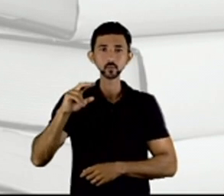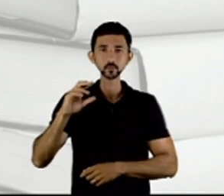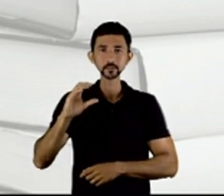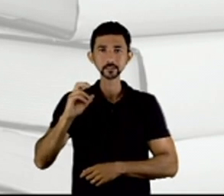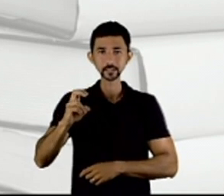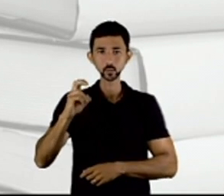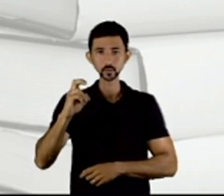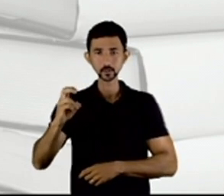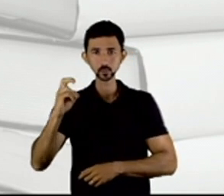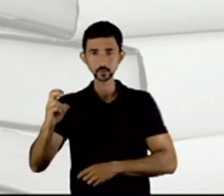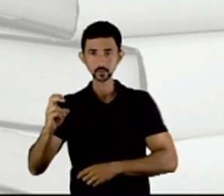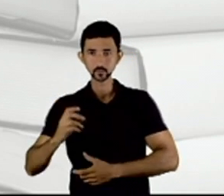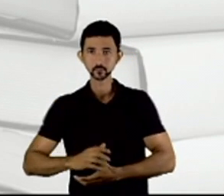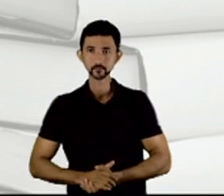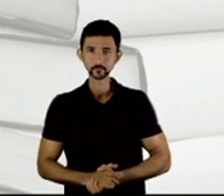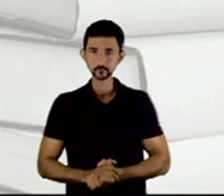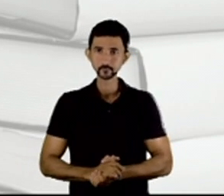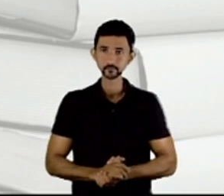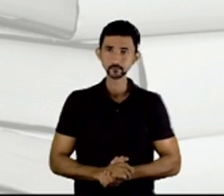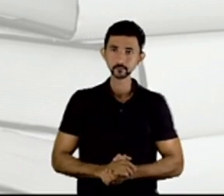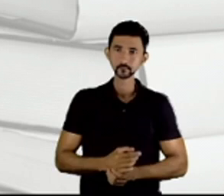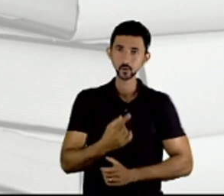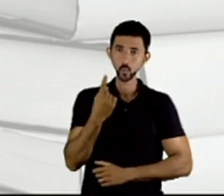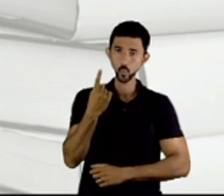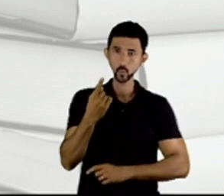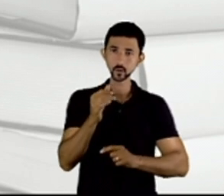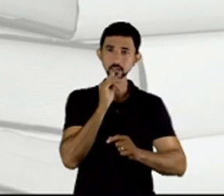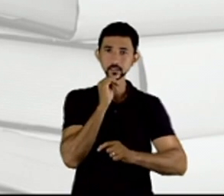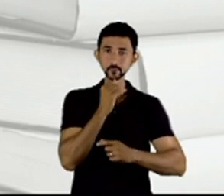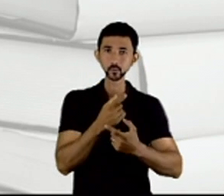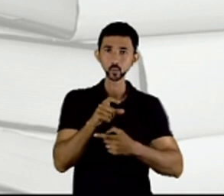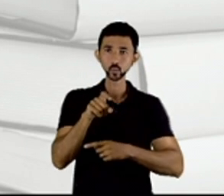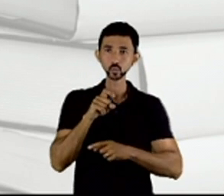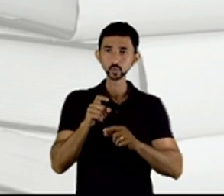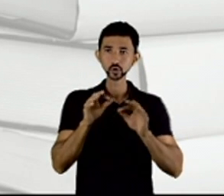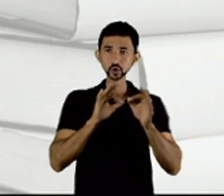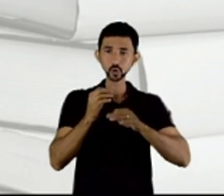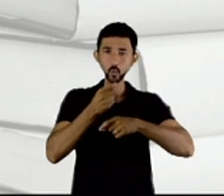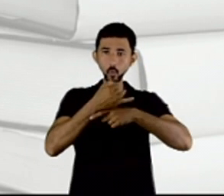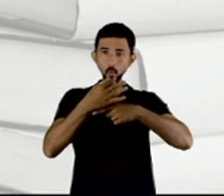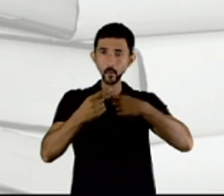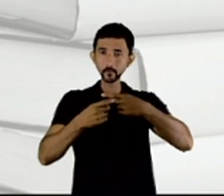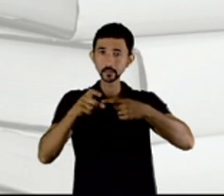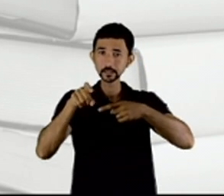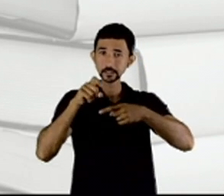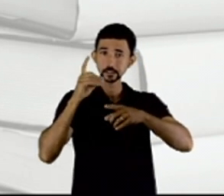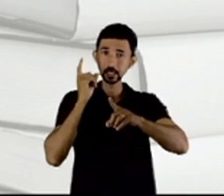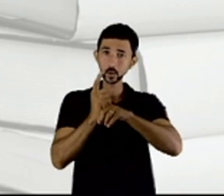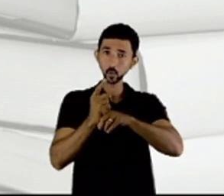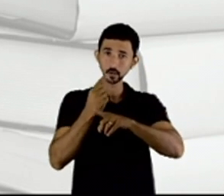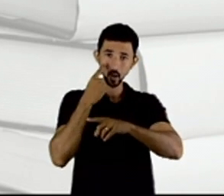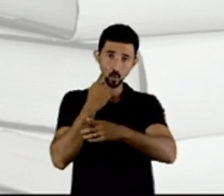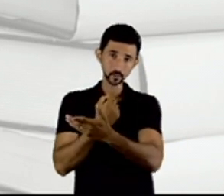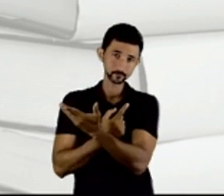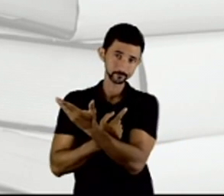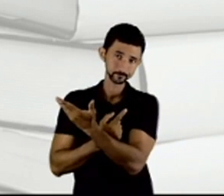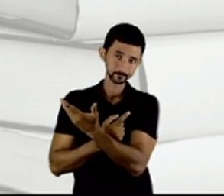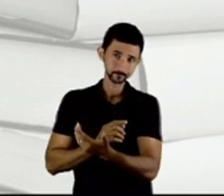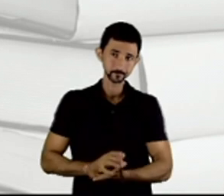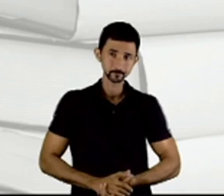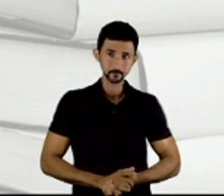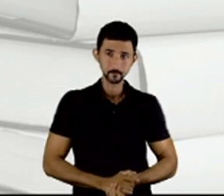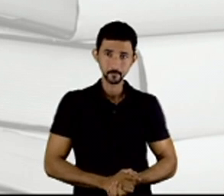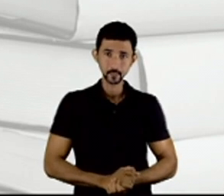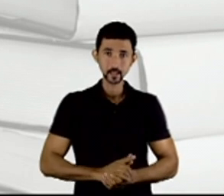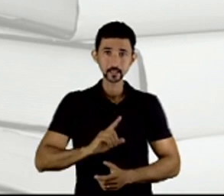0,5555, que chamaremos de 1, em que x é a fração geratriz procurada. Depois